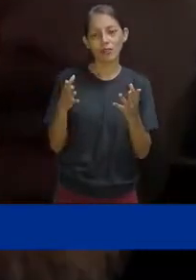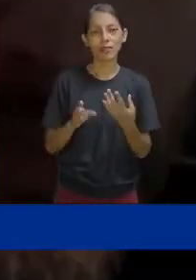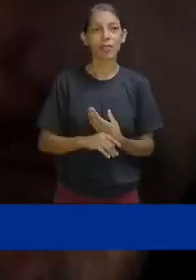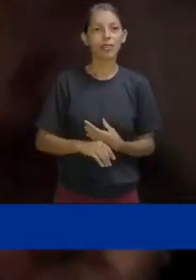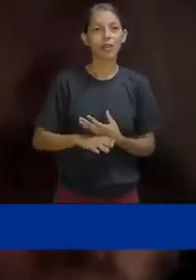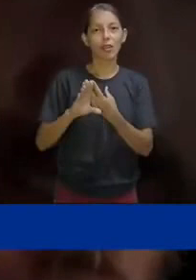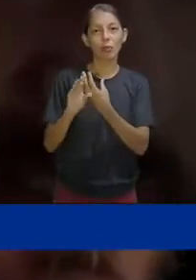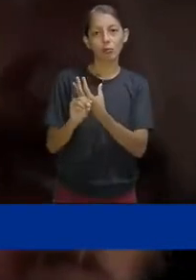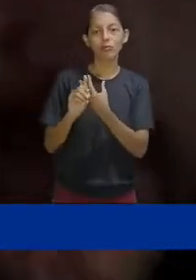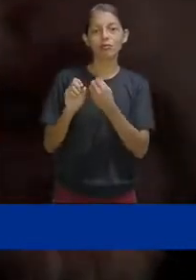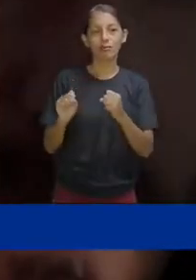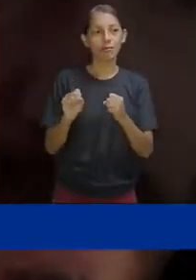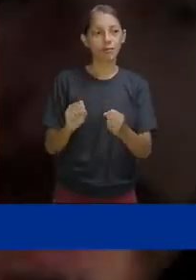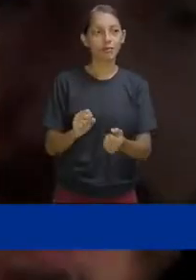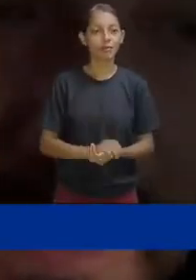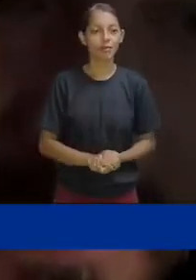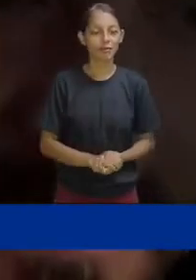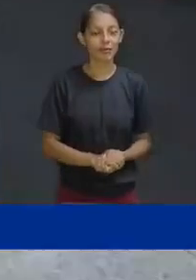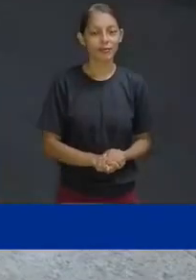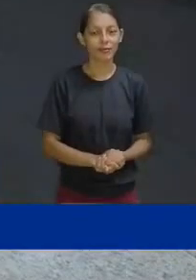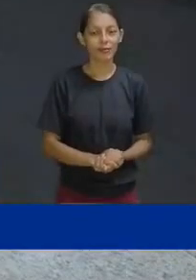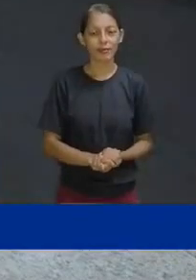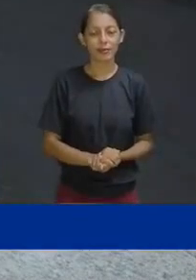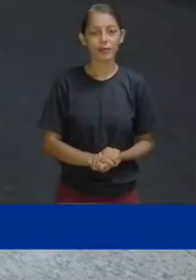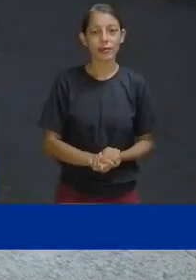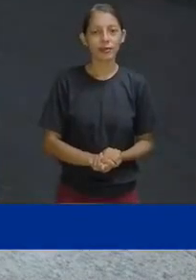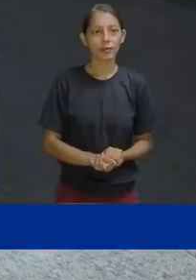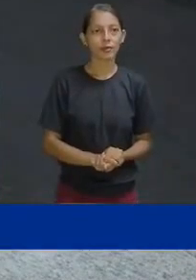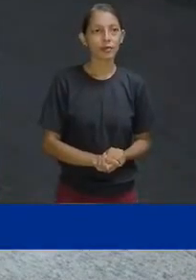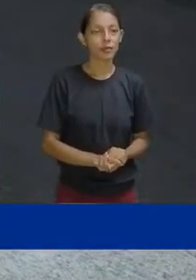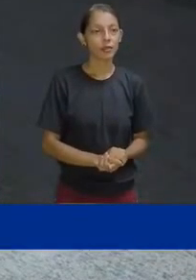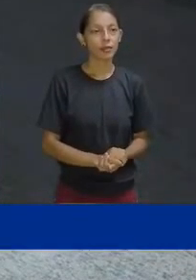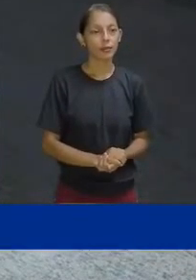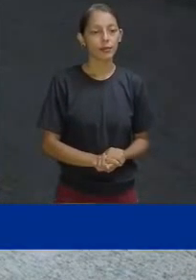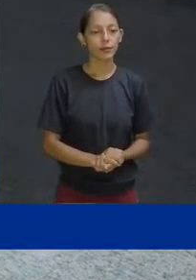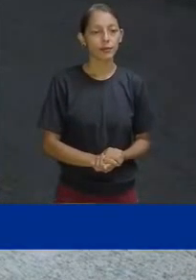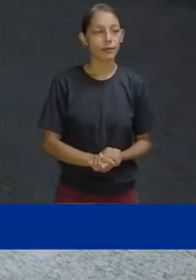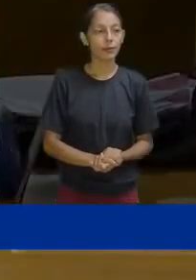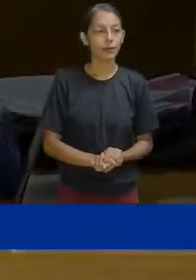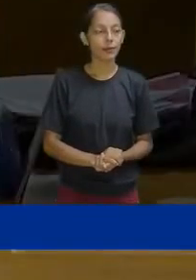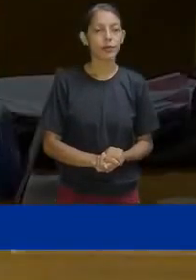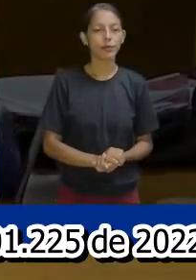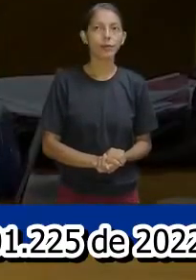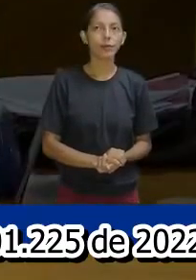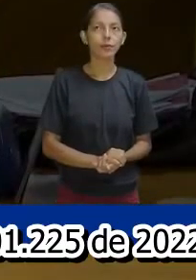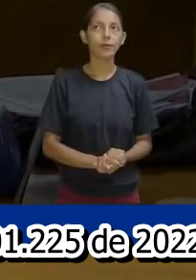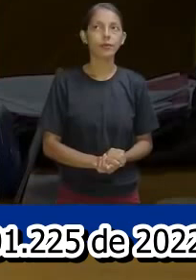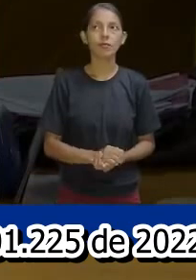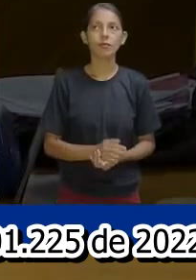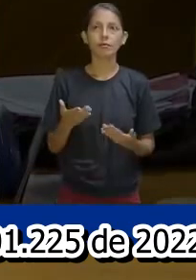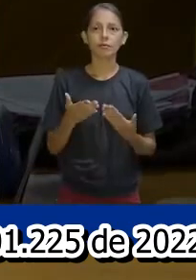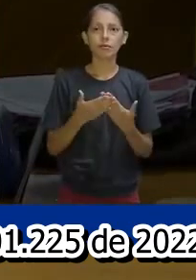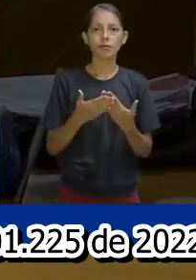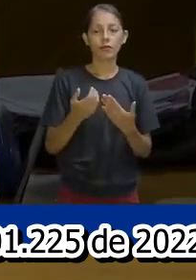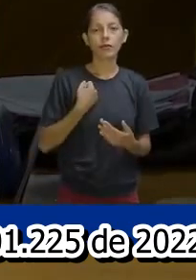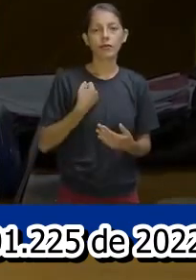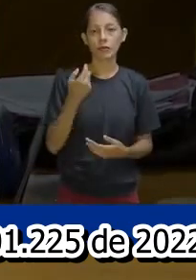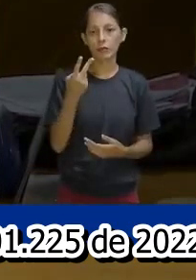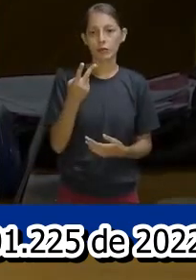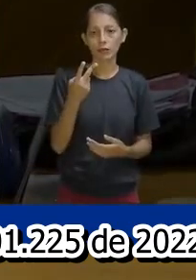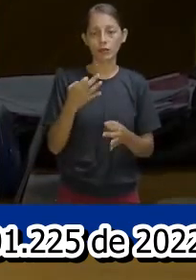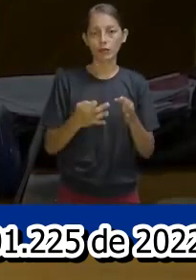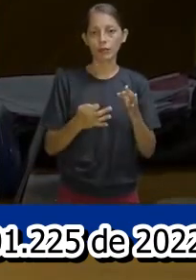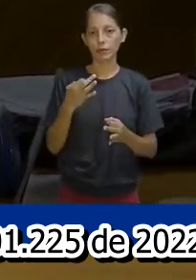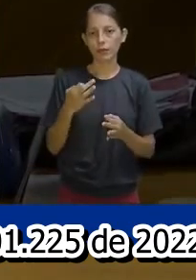participação. Um abraço para todos os colegas. Federal Juscelio Neto. Um grande abraço, bom final de semana. Em julgamento, item 2